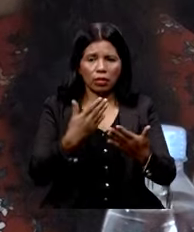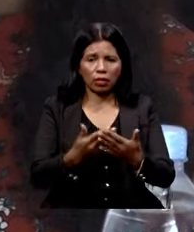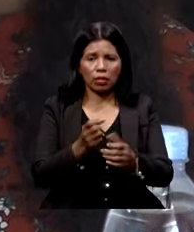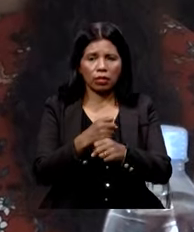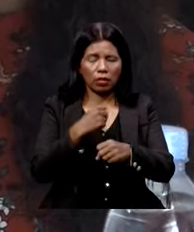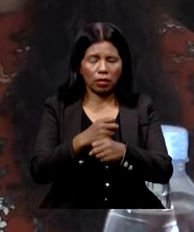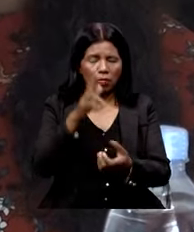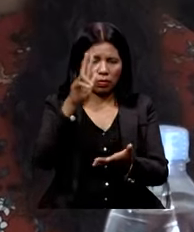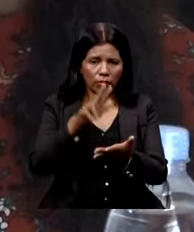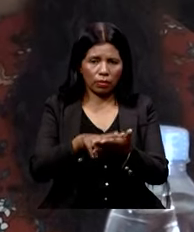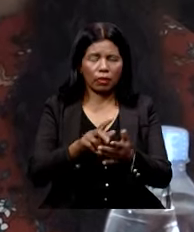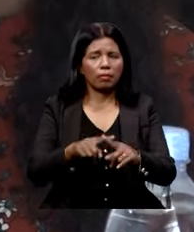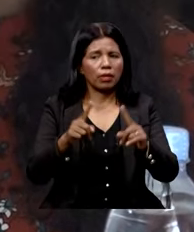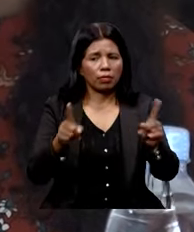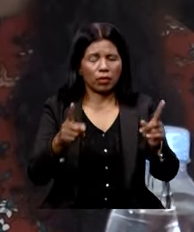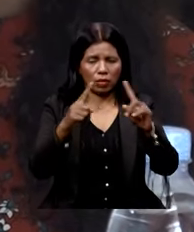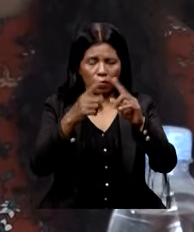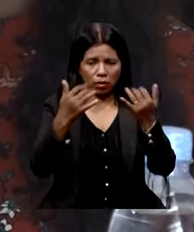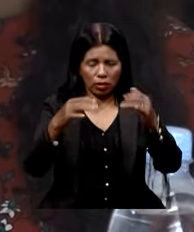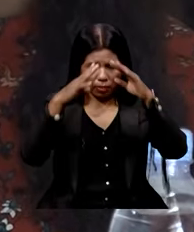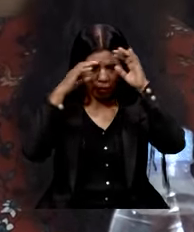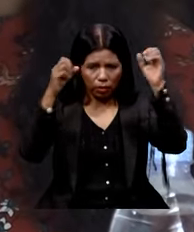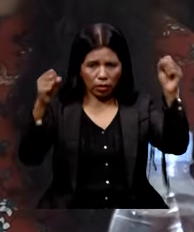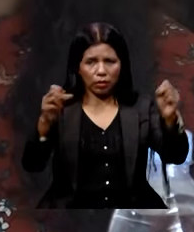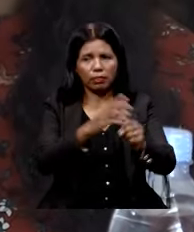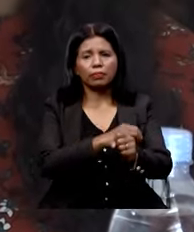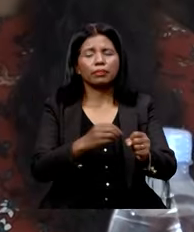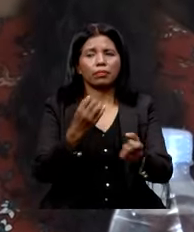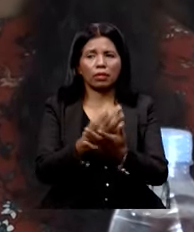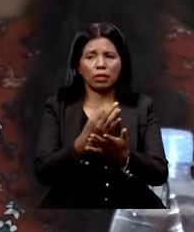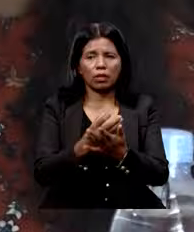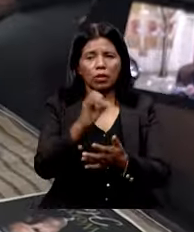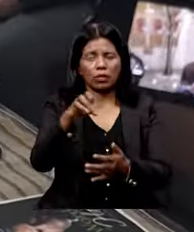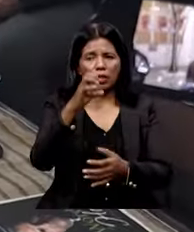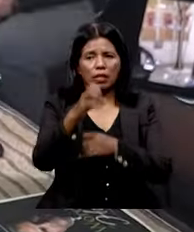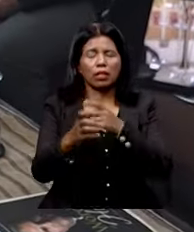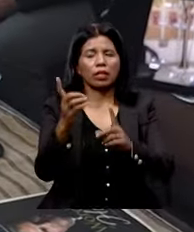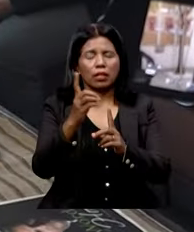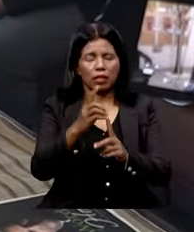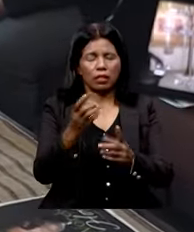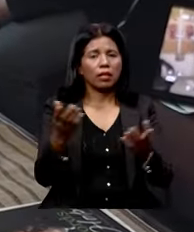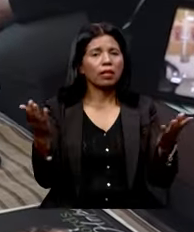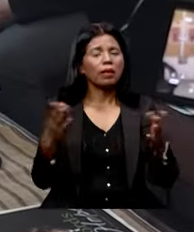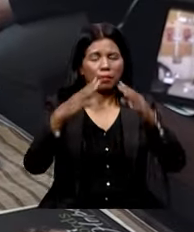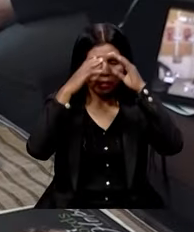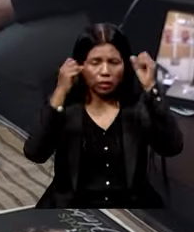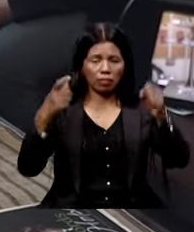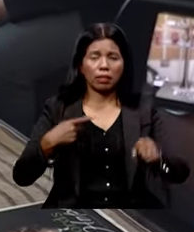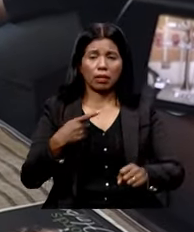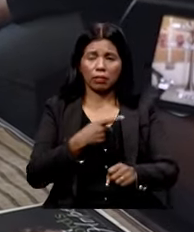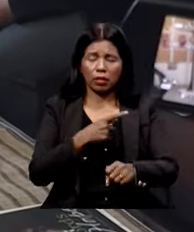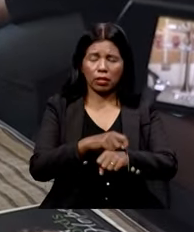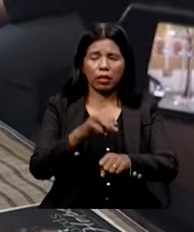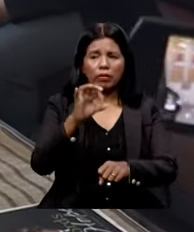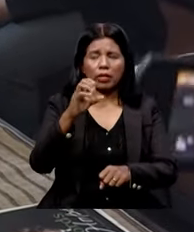morocalo, promulgação. Mas bem a realidade, presidente promulga que das Orçamento Geral do Estado e a loron nebe presidente do Parlamento Nacional,